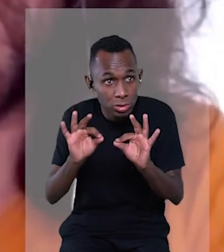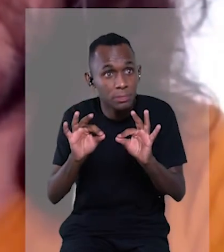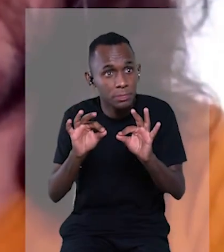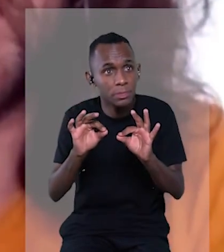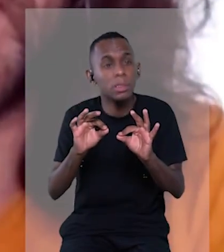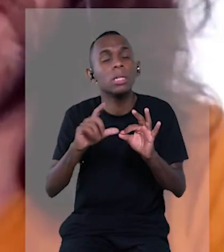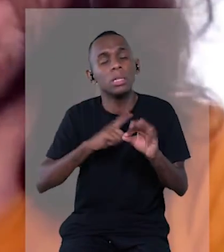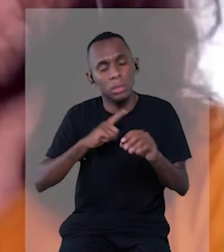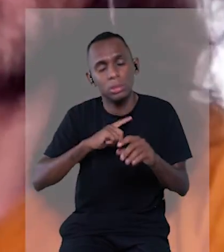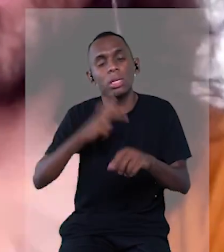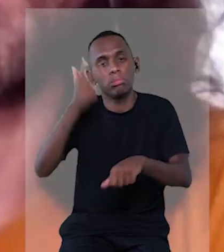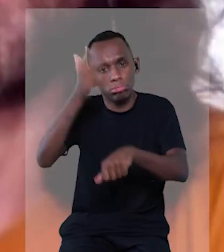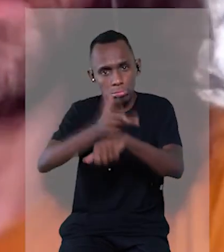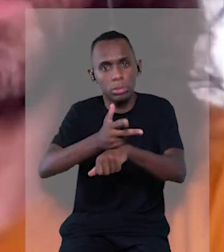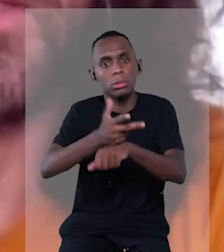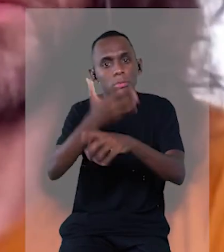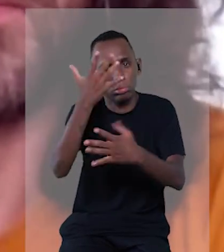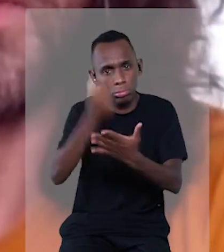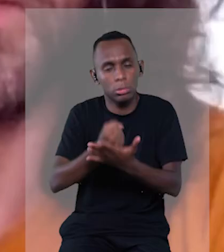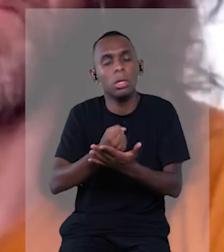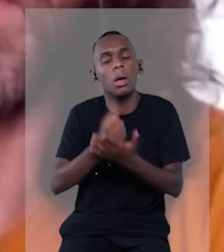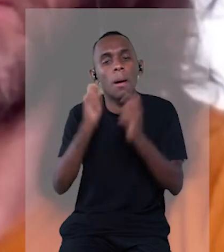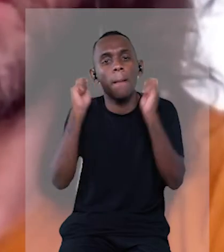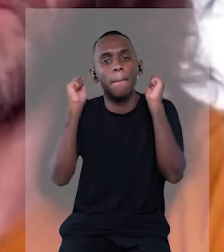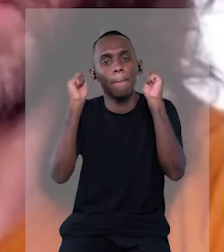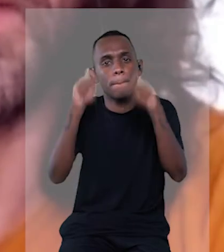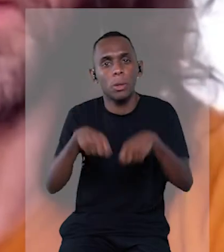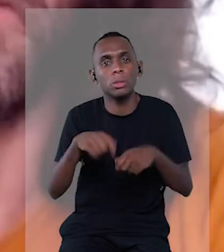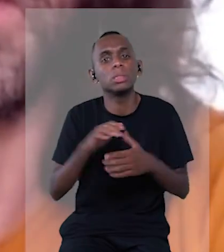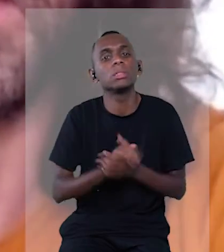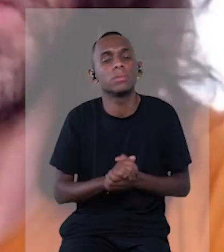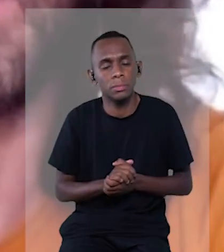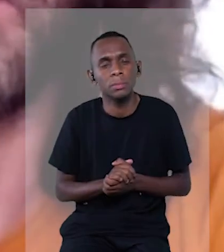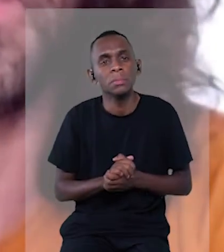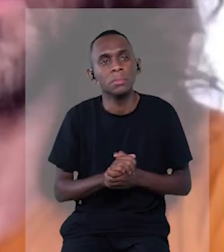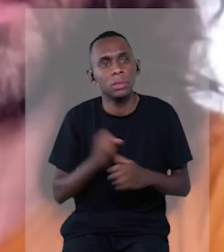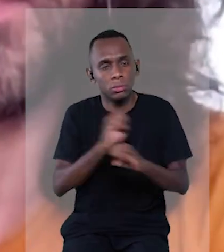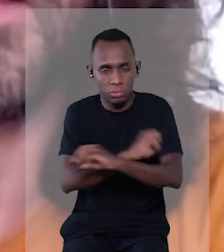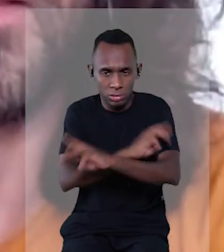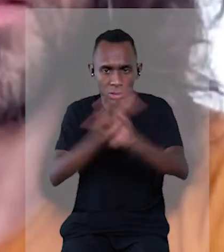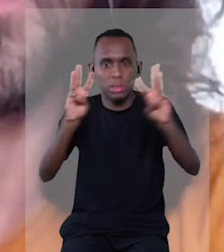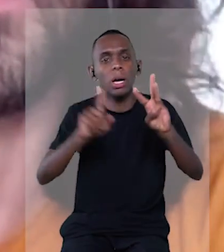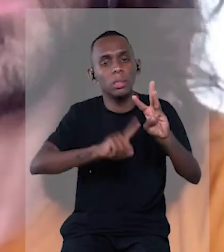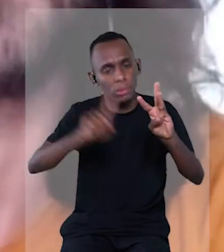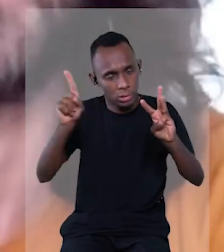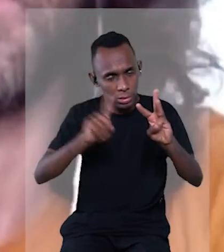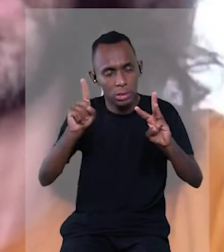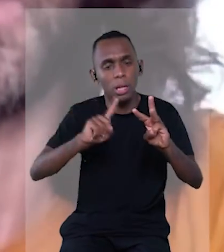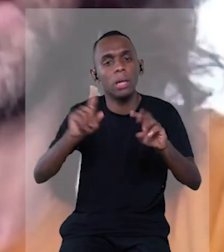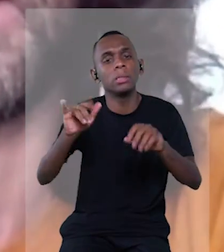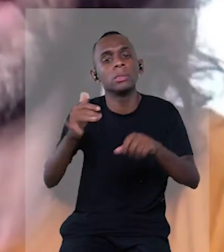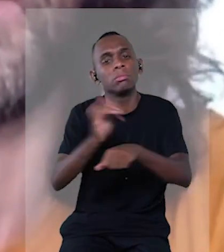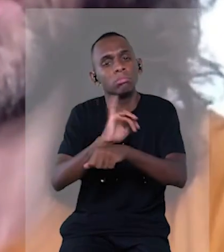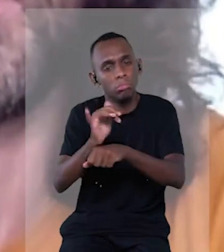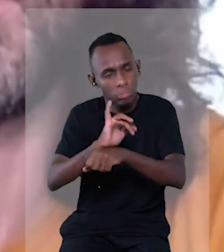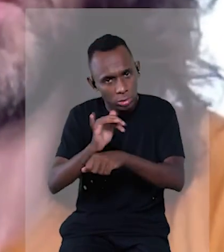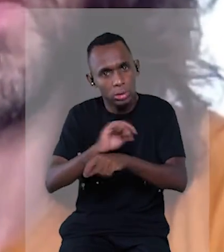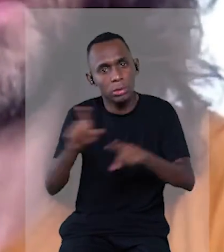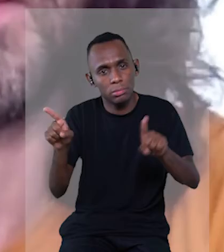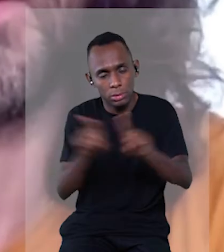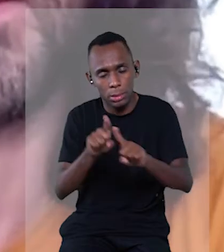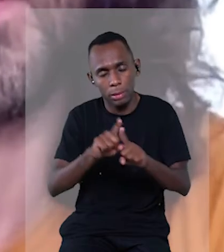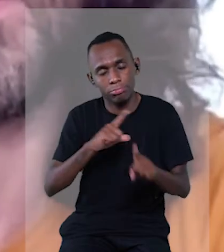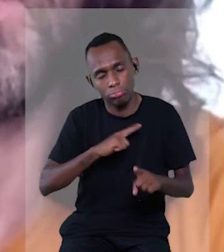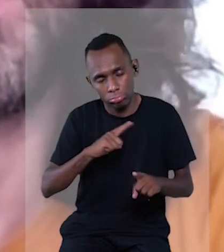assistir ou já saiu? tem uma gravação, está disponível para Tá lá assistir no também. Nossa Senhora dos Filmes também? Exatamente, lá no